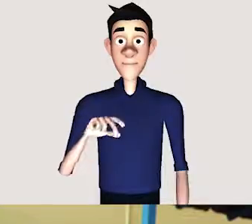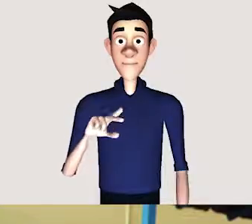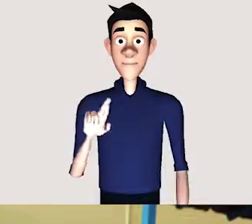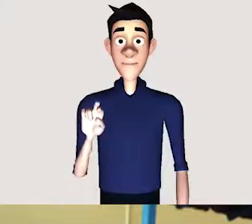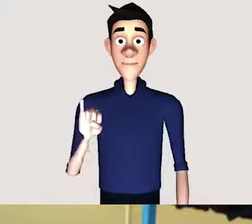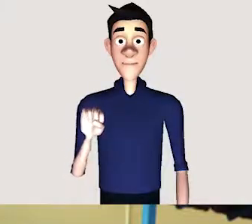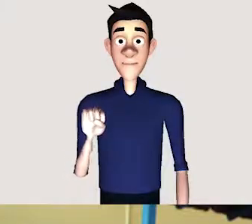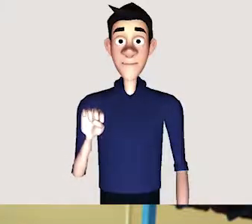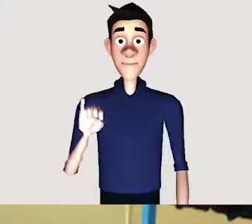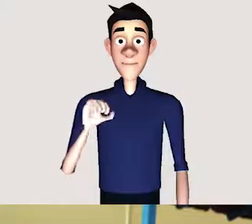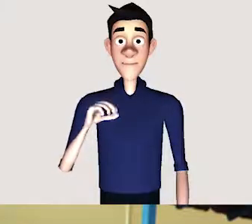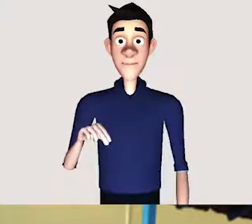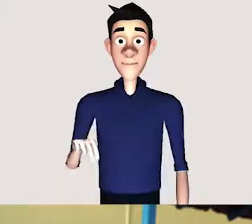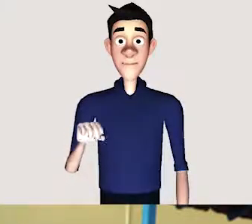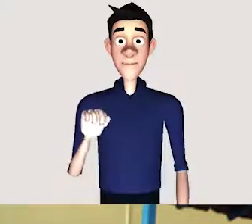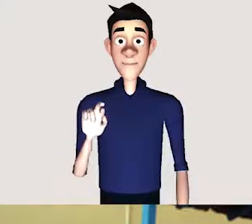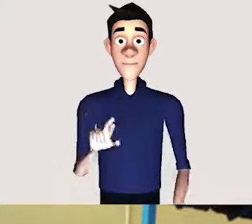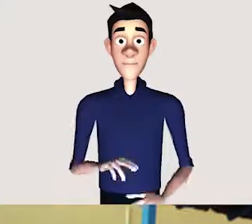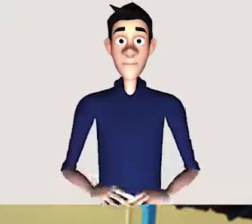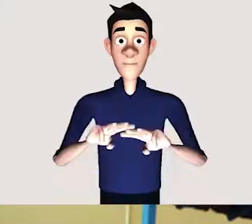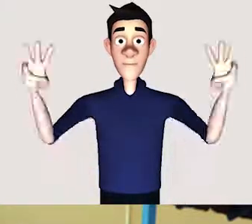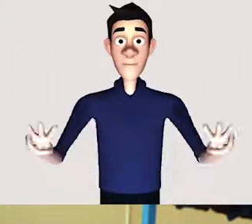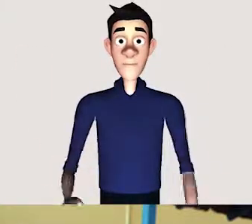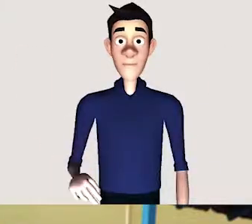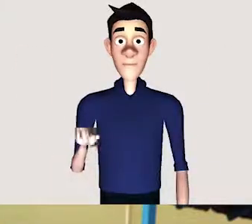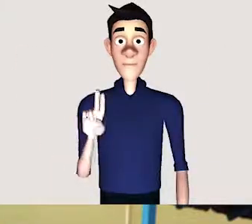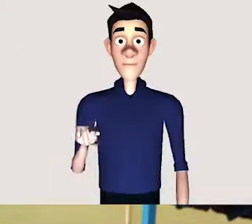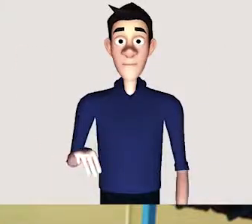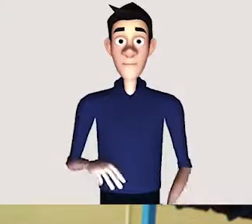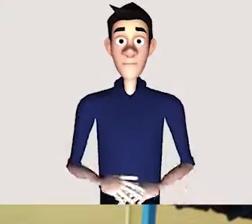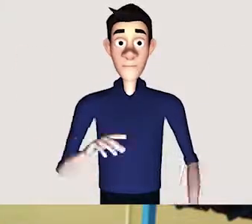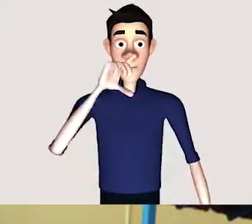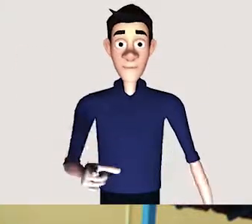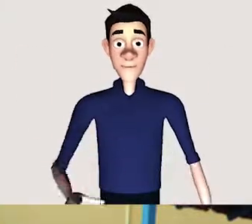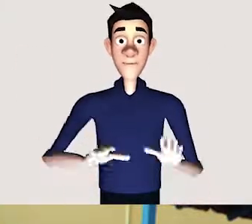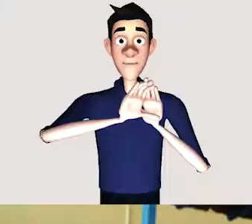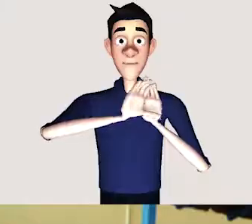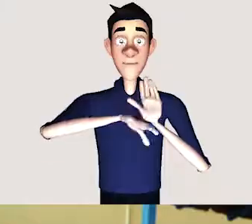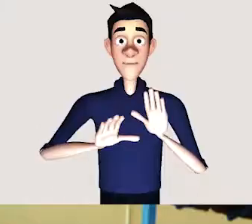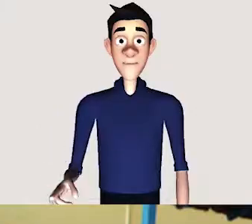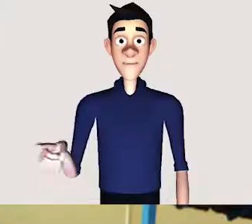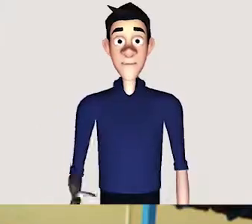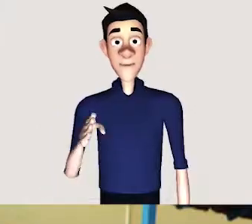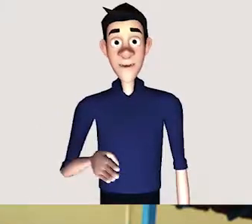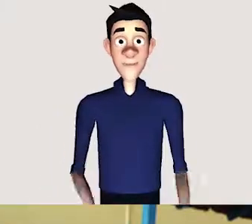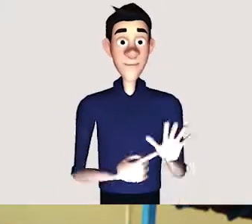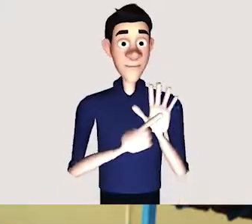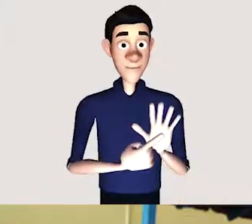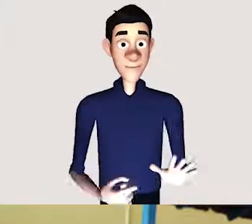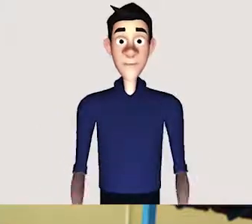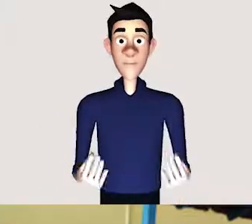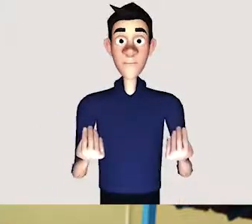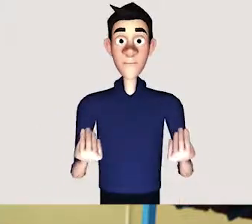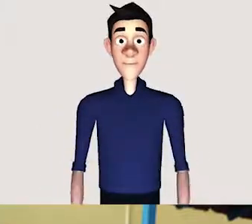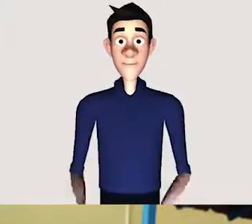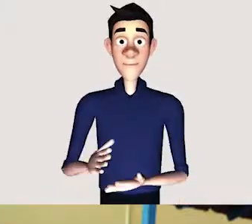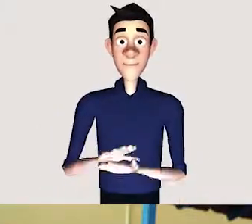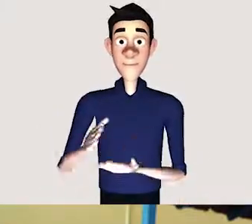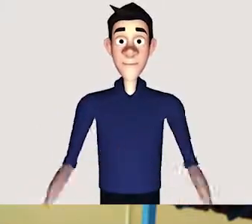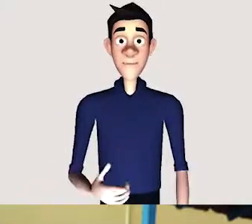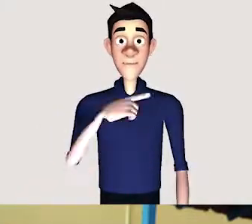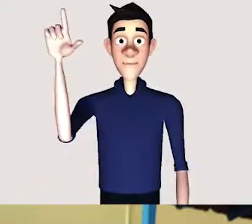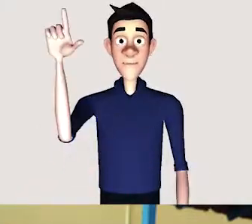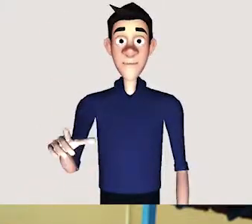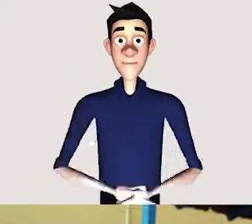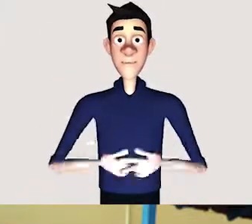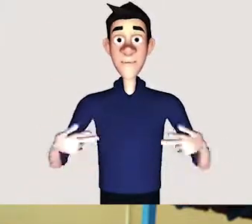conceito, ele já se apresenta como uma outra coisa. Nesse sentido, eu gosto muito de pensar que o